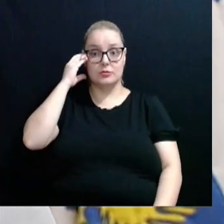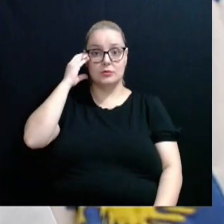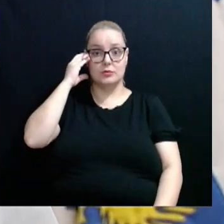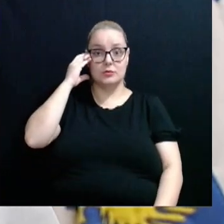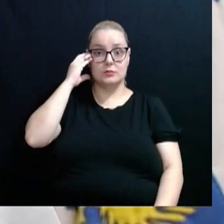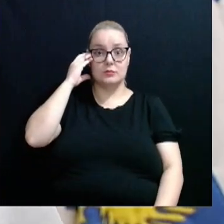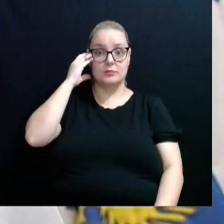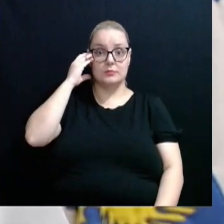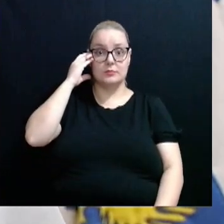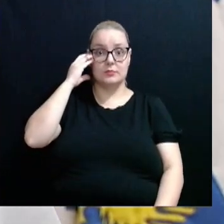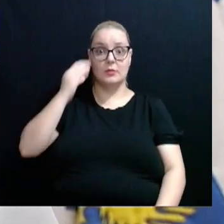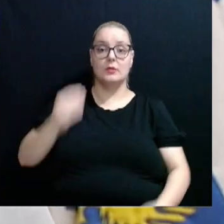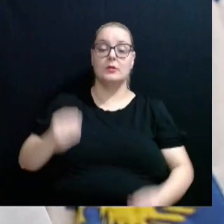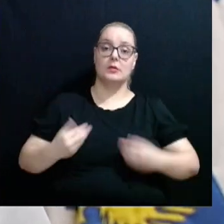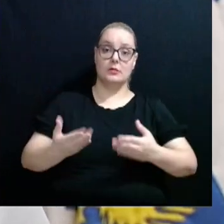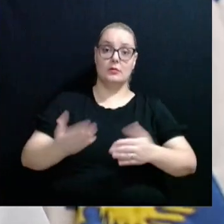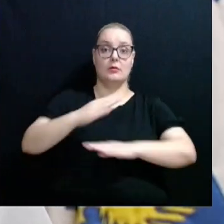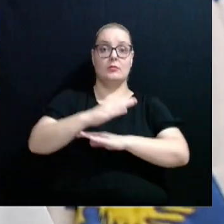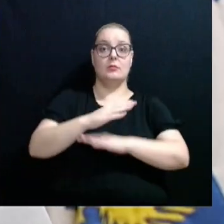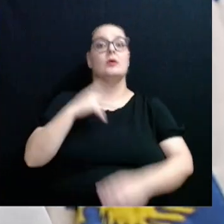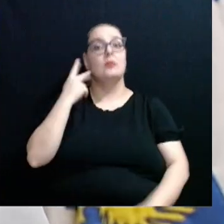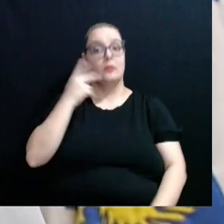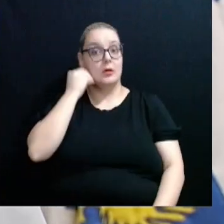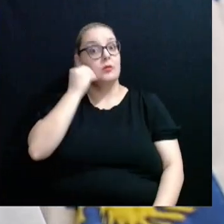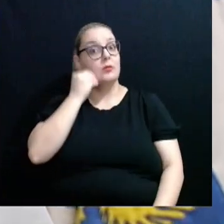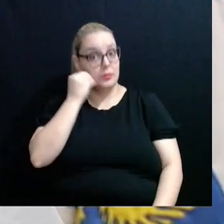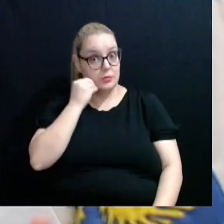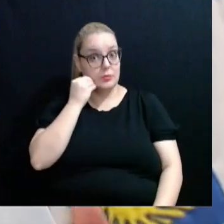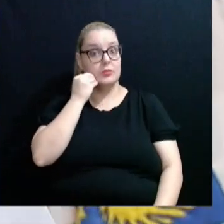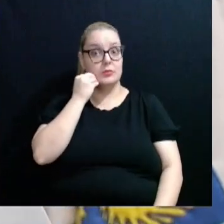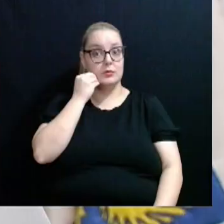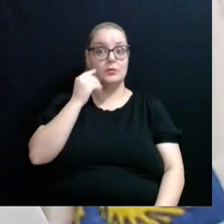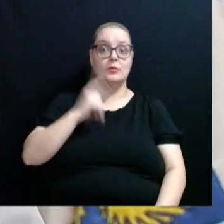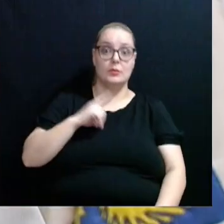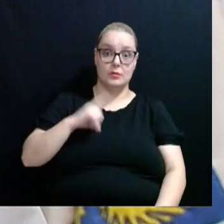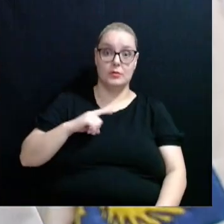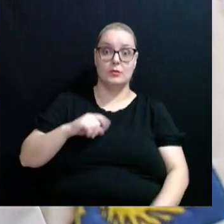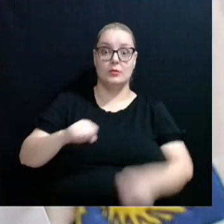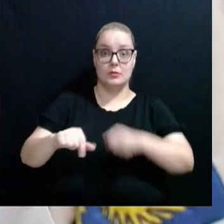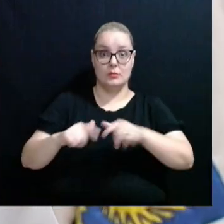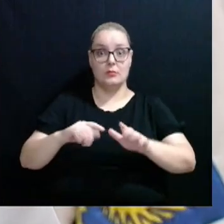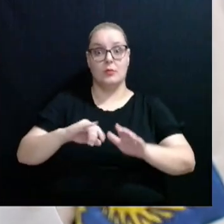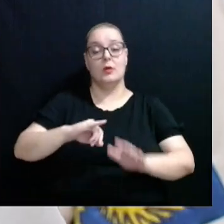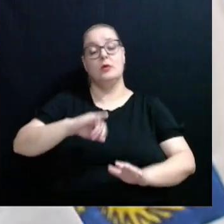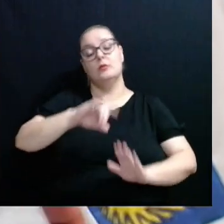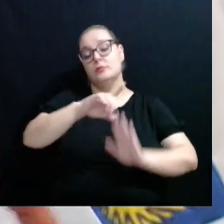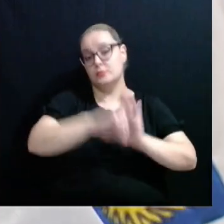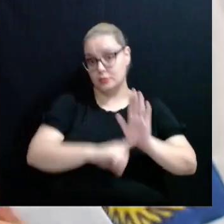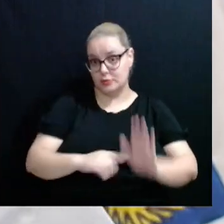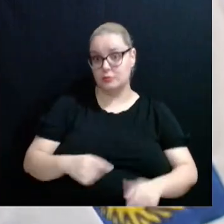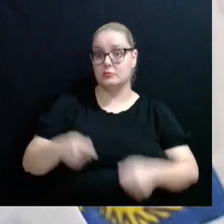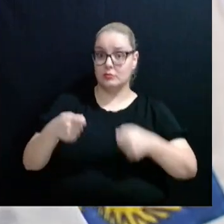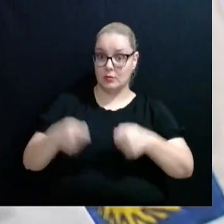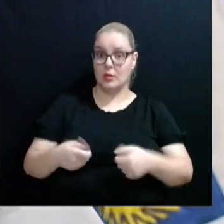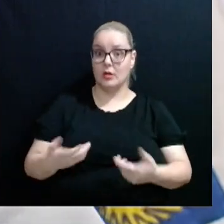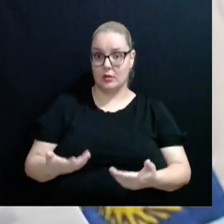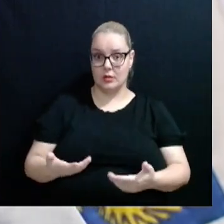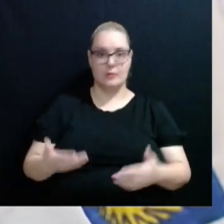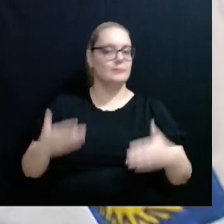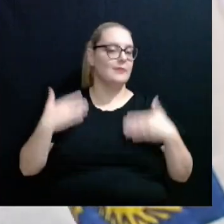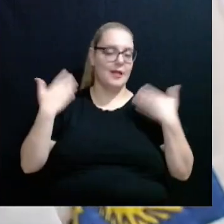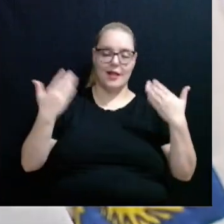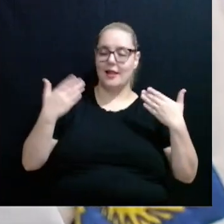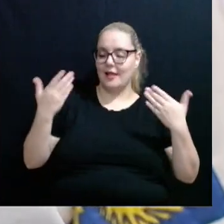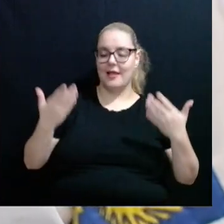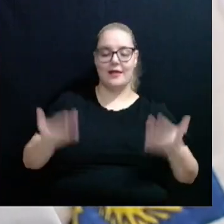devolve à Câmara um vereador experiente, que tem uma formação jurídica bastante consistente, alegre, descontraído, também